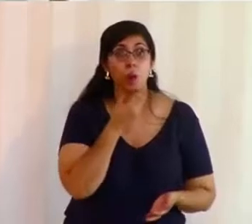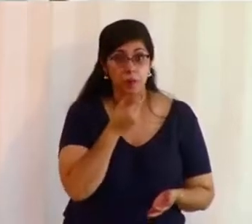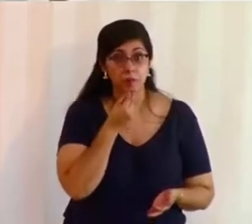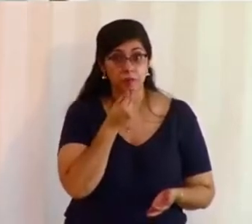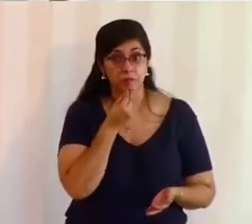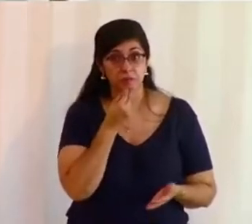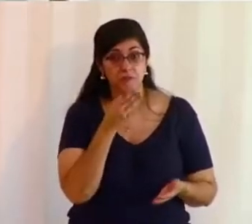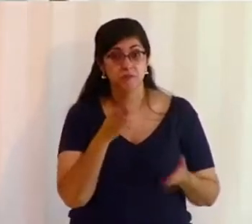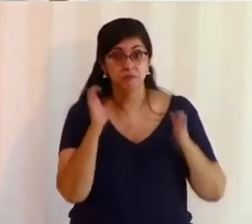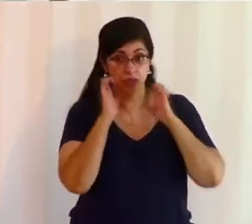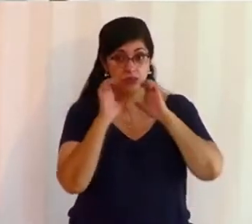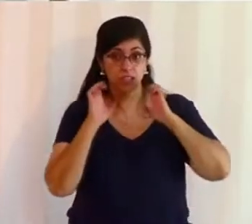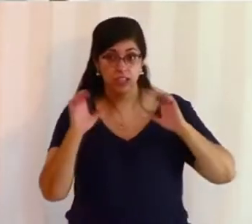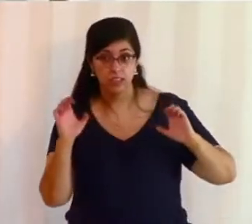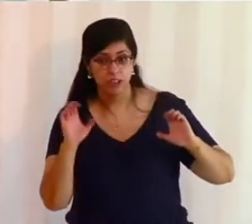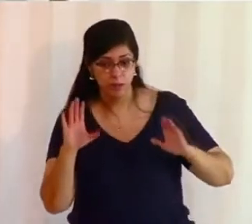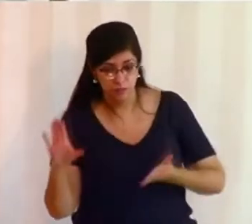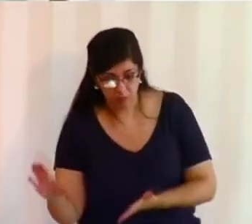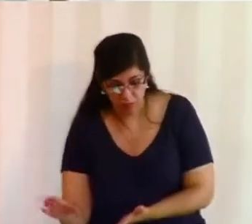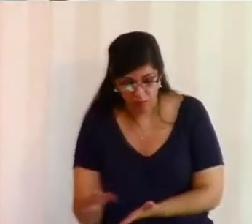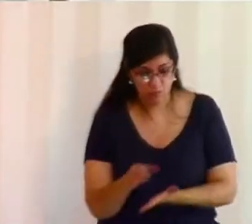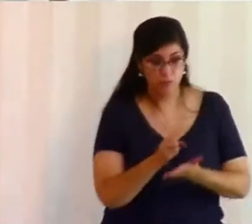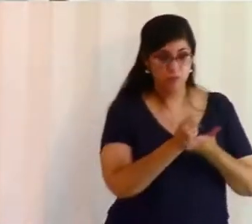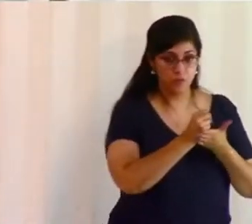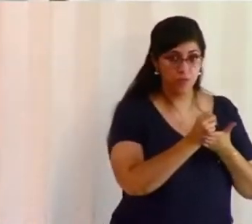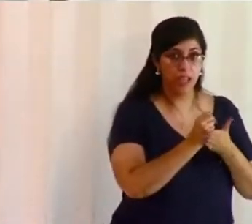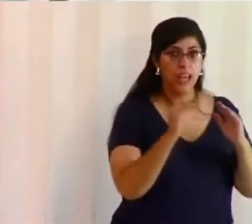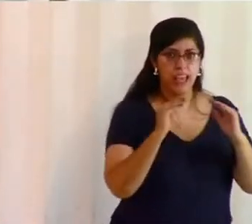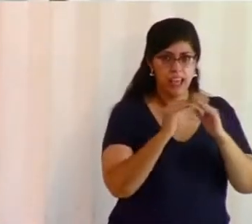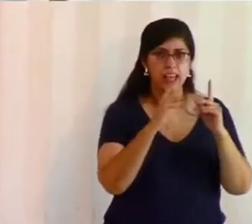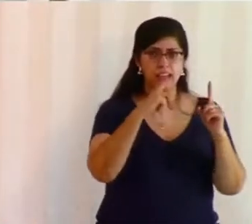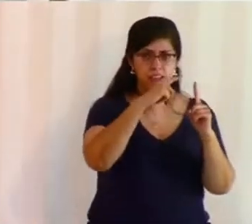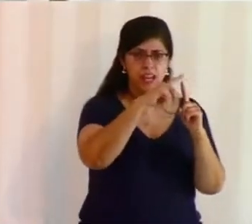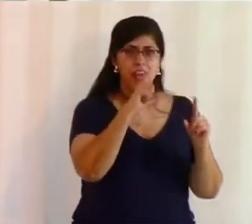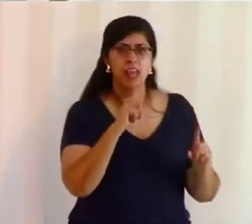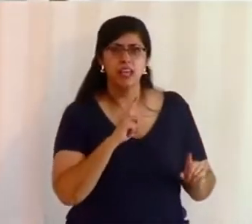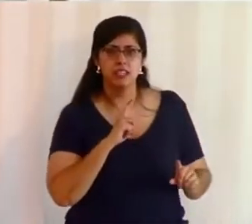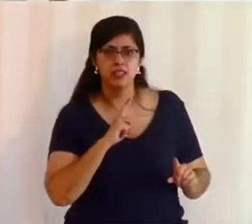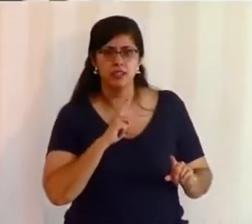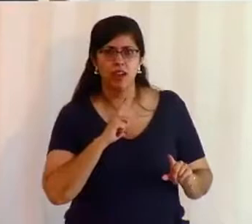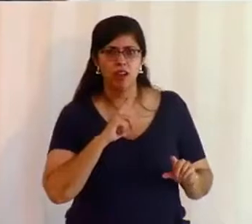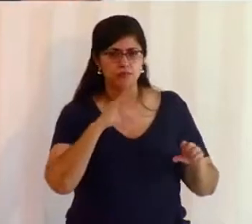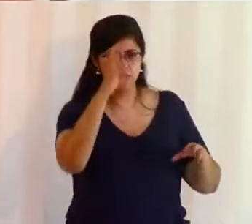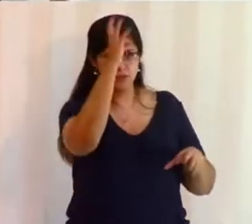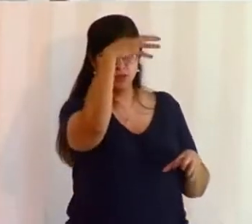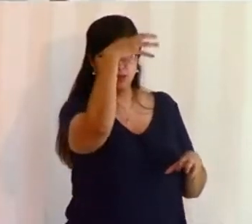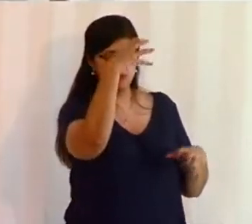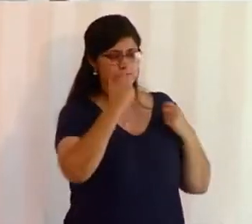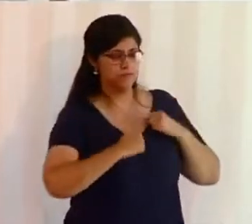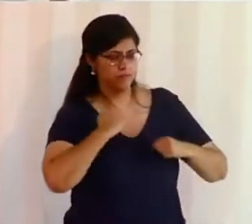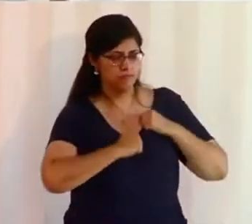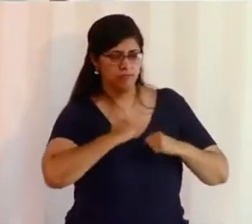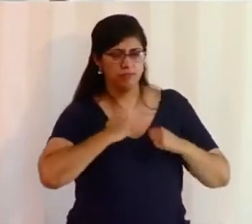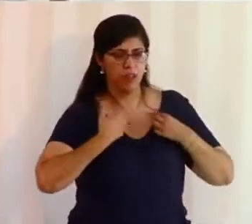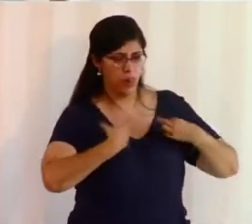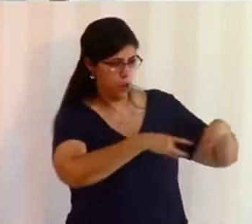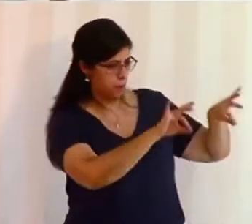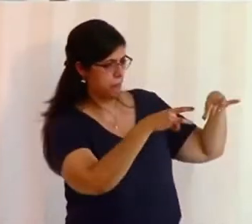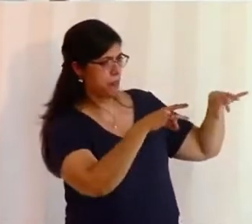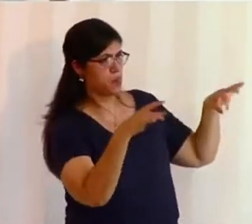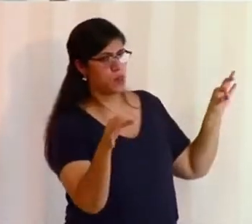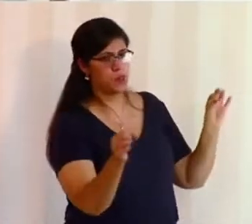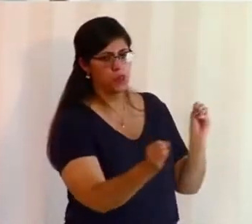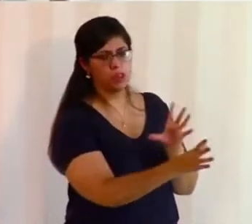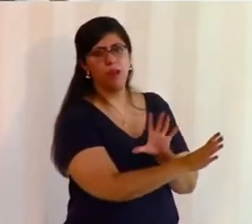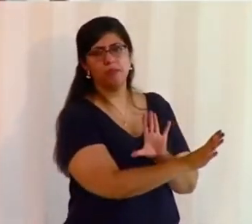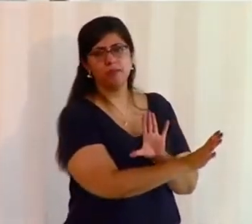aquele homem, leva ele para a igreja, chega mais cedo, e lá tinha uma estrutura na igreja, dá um banho naquele homem, providenciaram lá uma roupa que tinha lá na igreja,